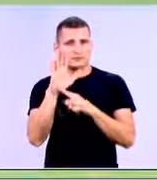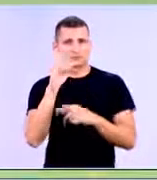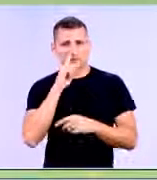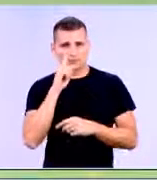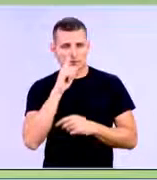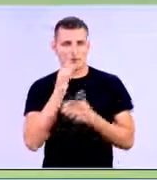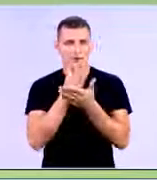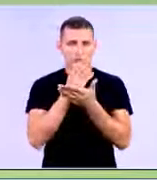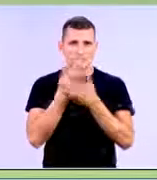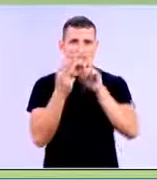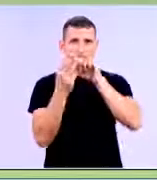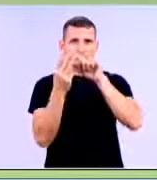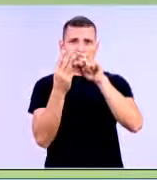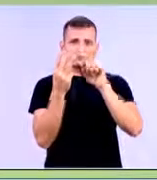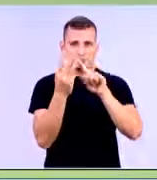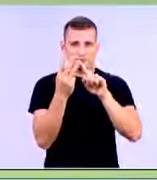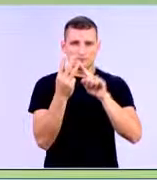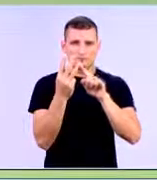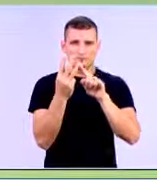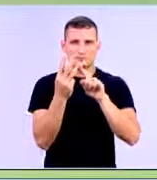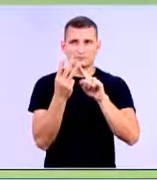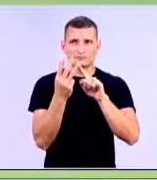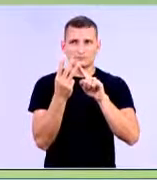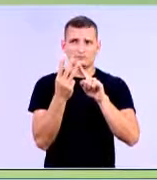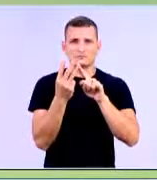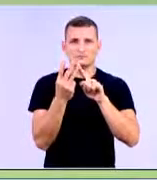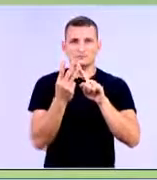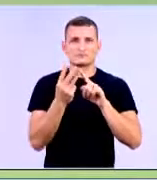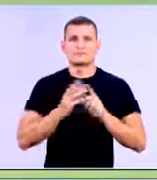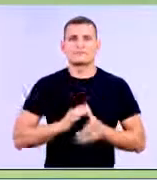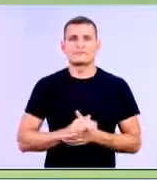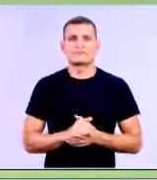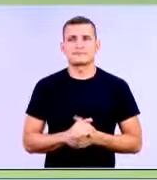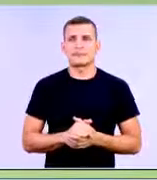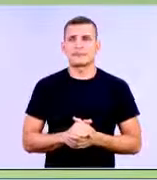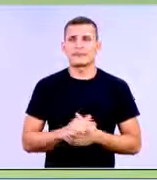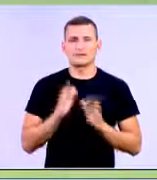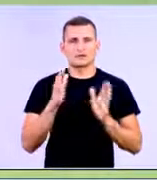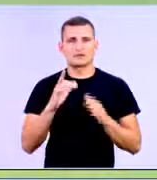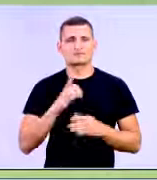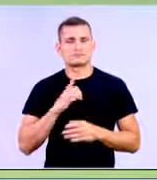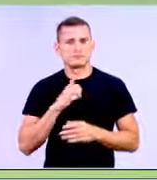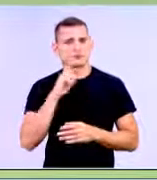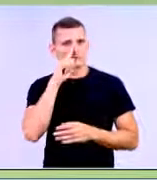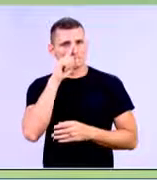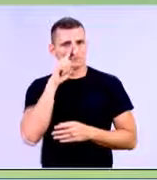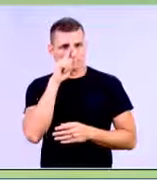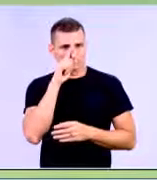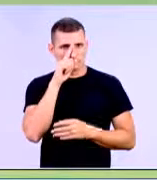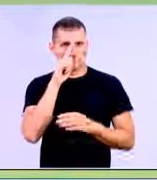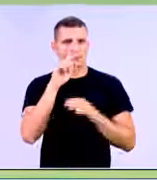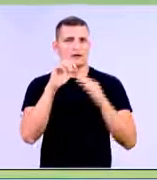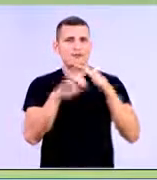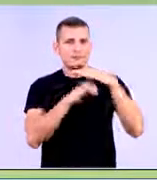desses princípios, né? Então, ele já corre risco, a empresa já está